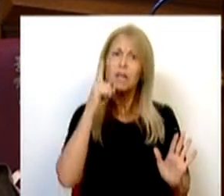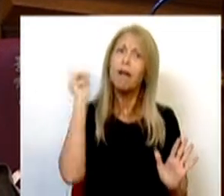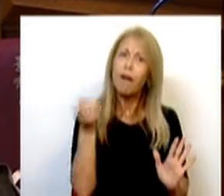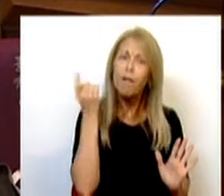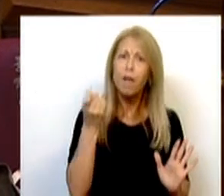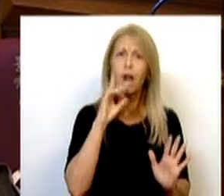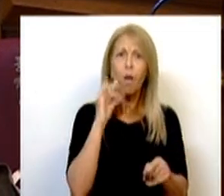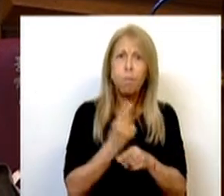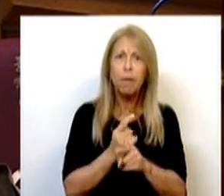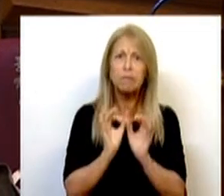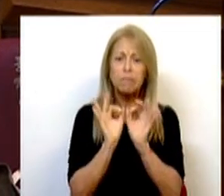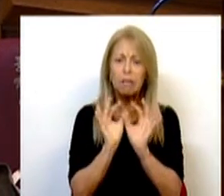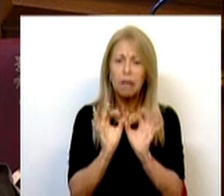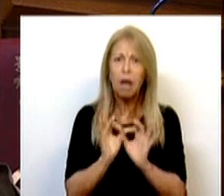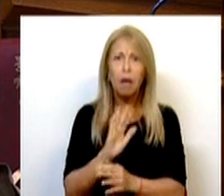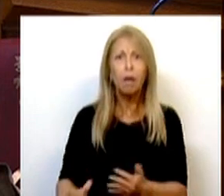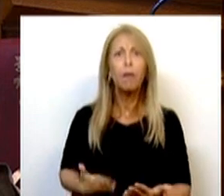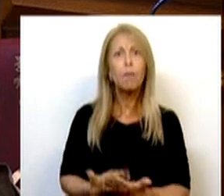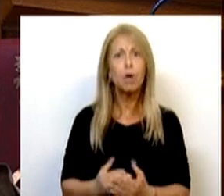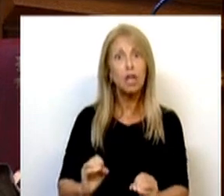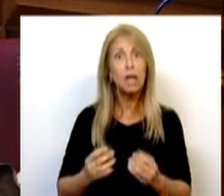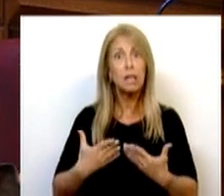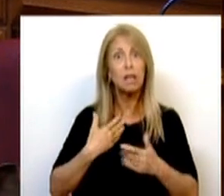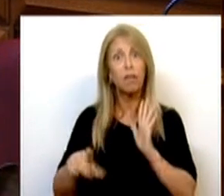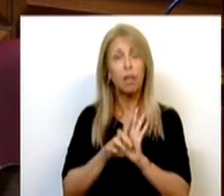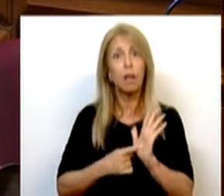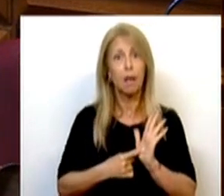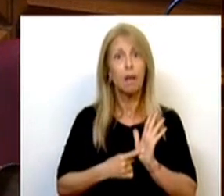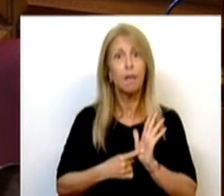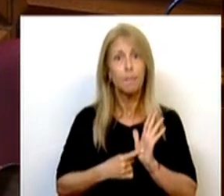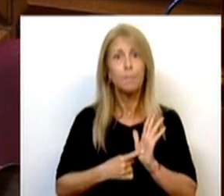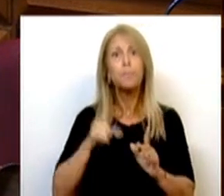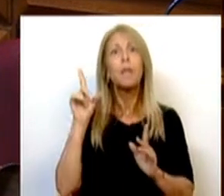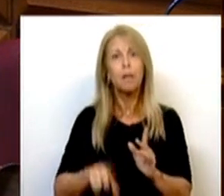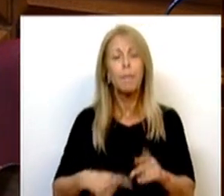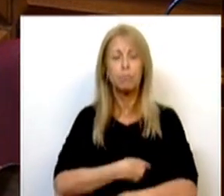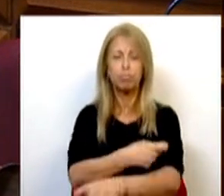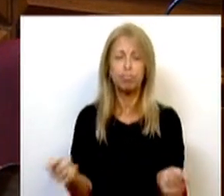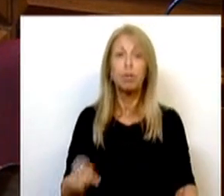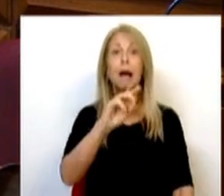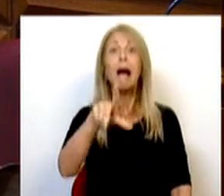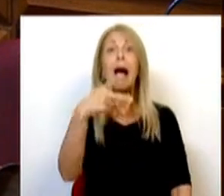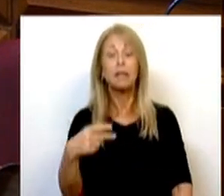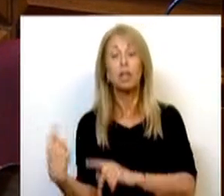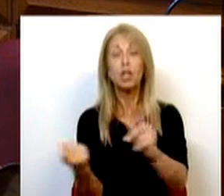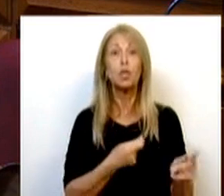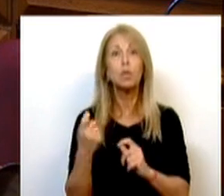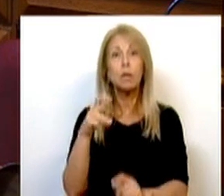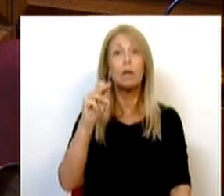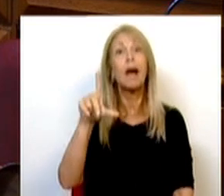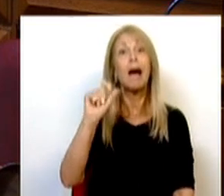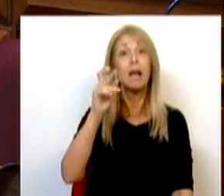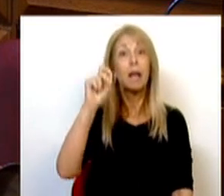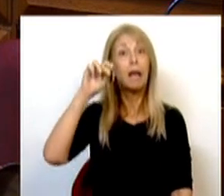a redundância que é esta proposta da iniciativa legislativa, também para distribuir a ata da discussão desta iniciativa na ELRAM,